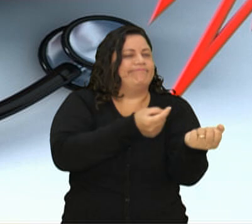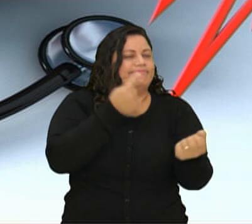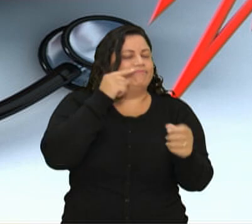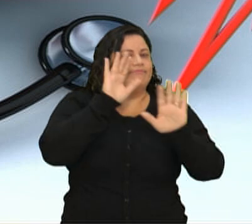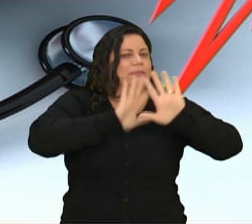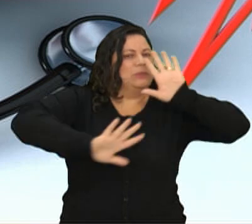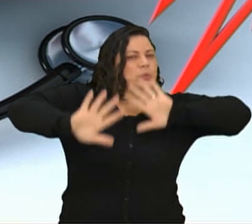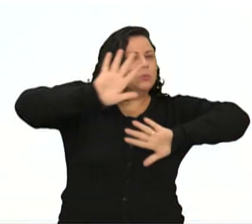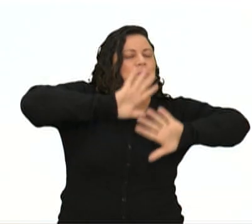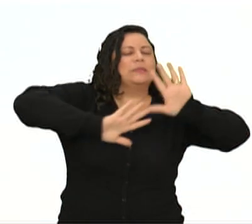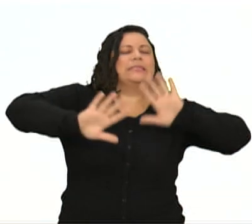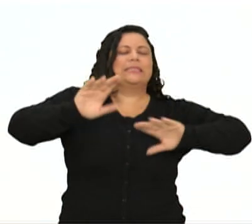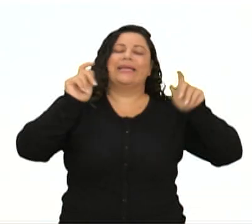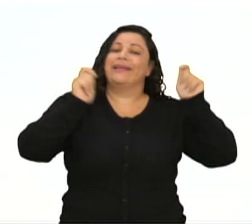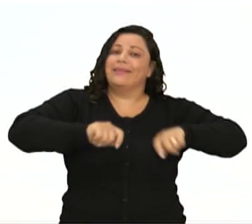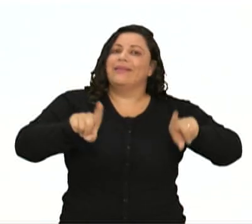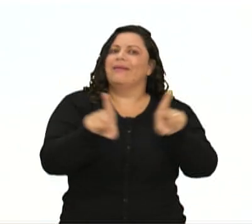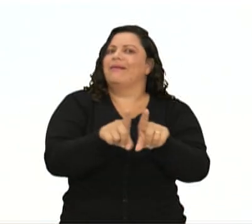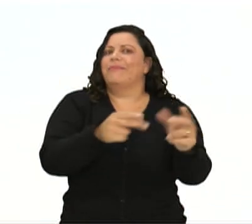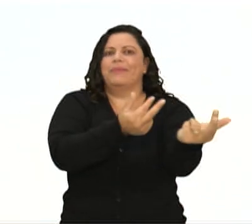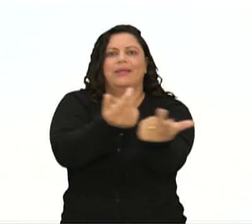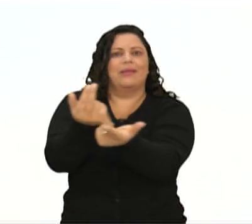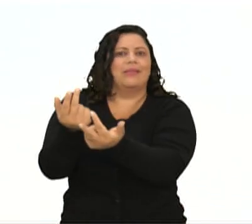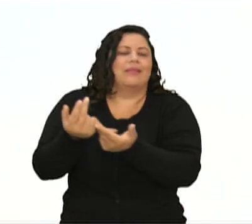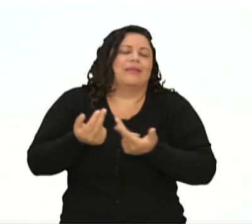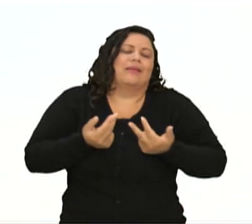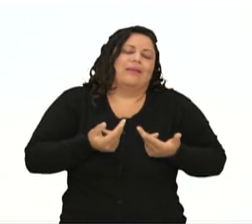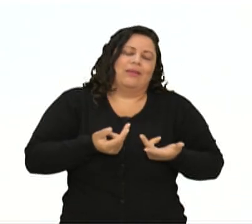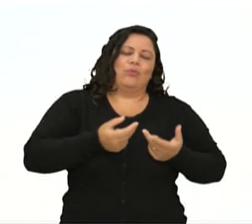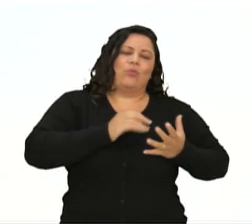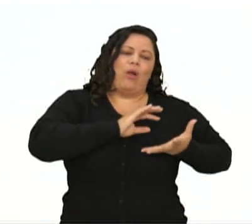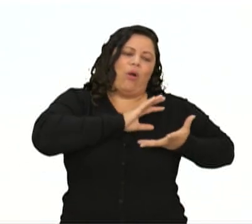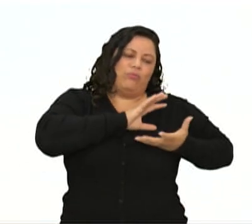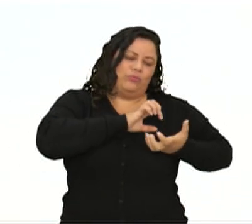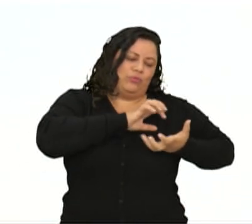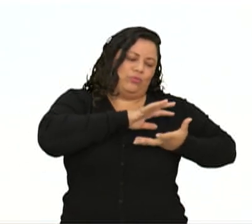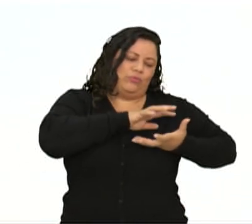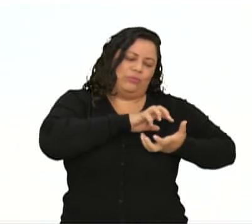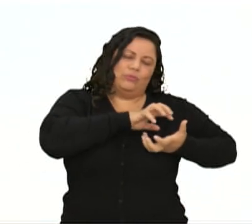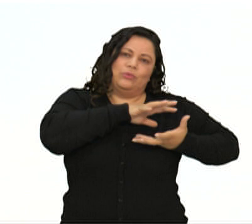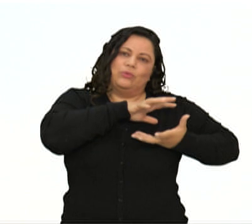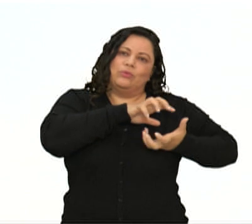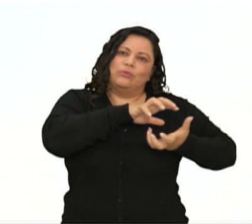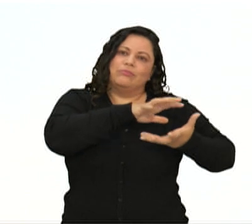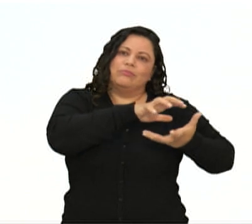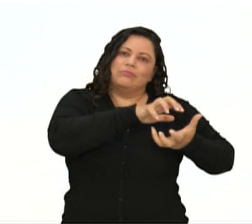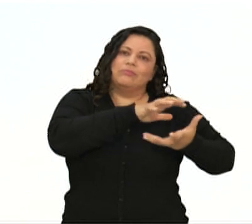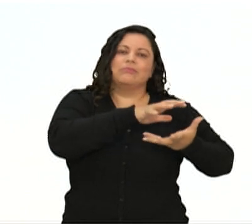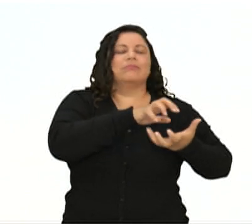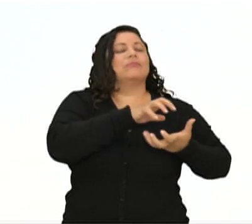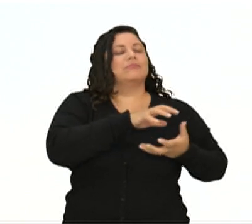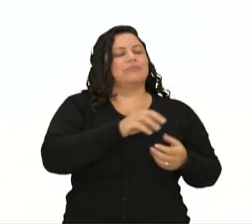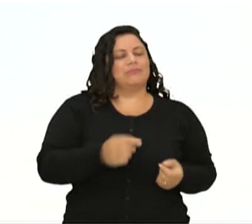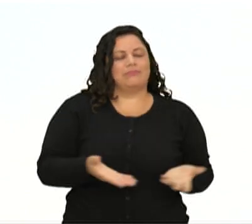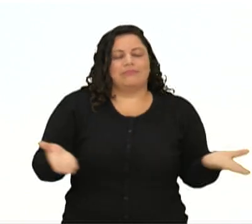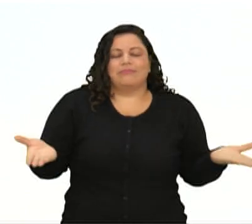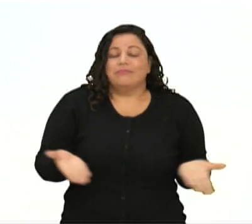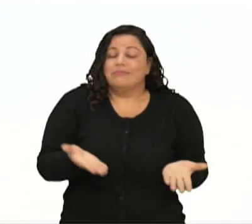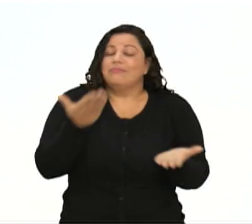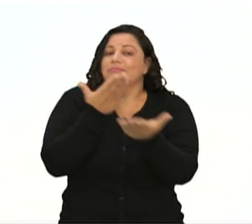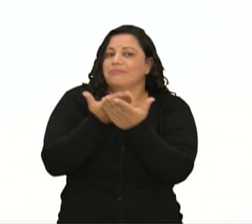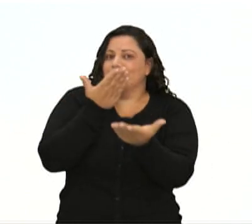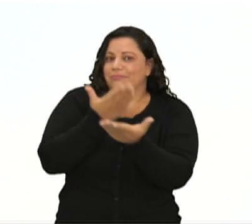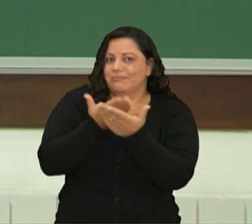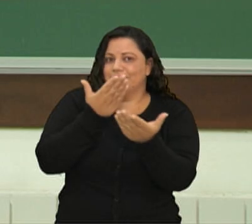do coração, tá? E aí, estamos fechando aqui mais uma aula. Nessa aula, né, a gente viu as